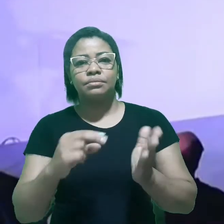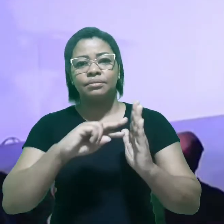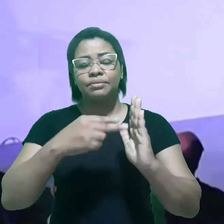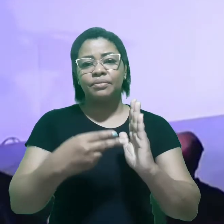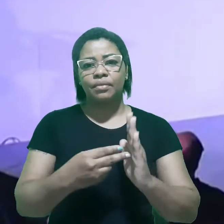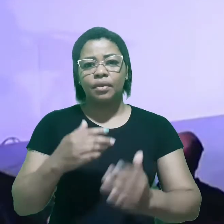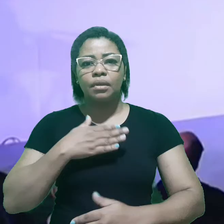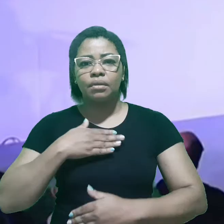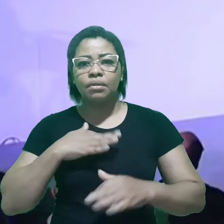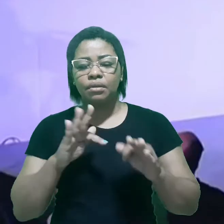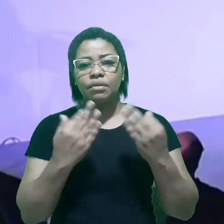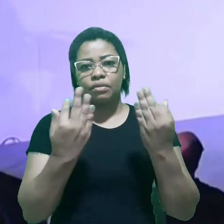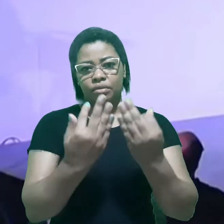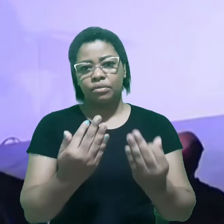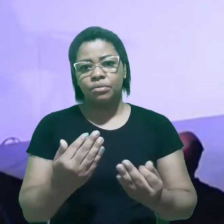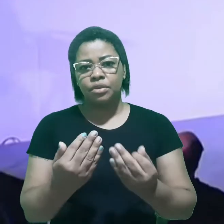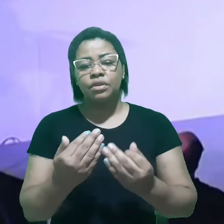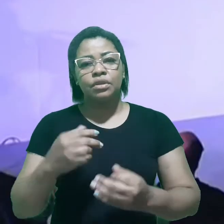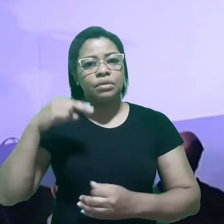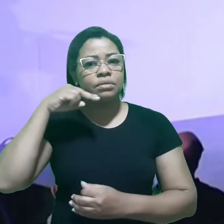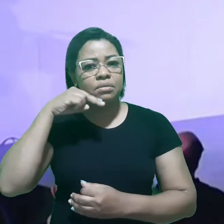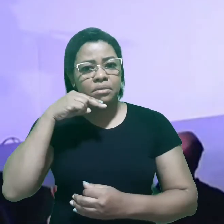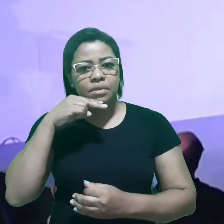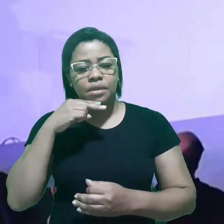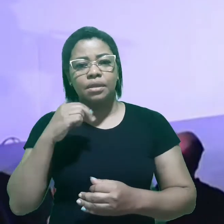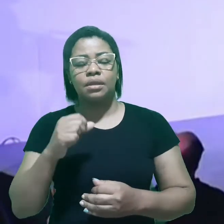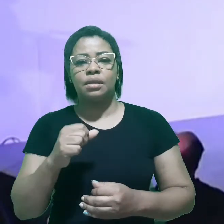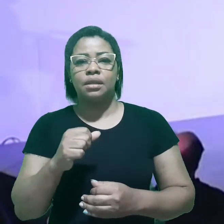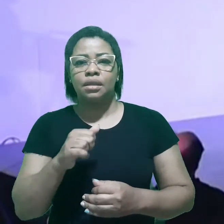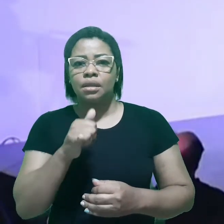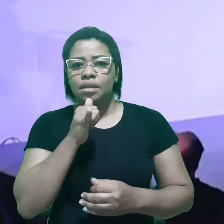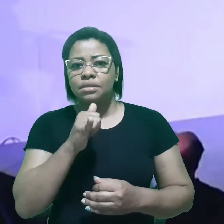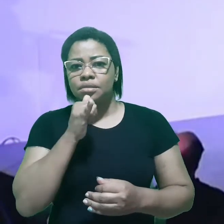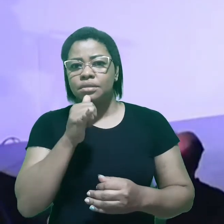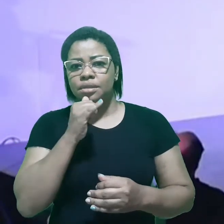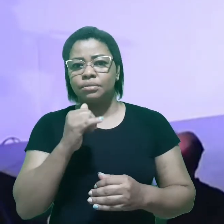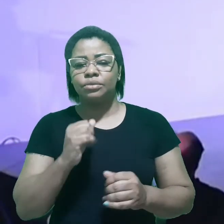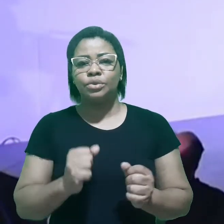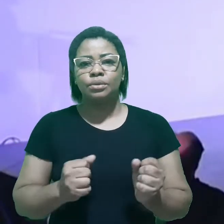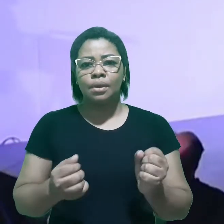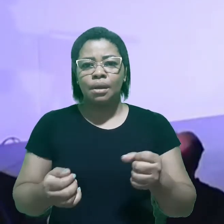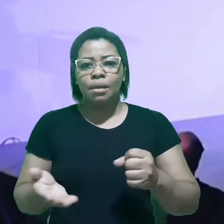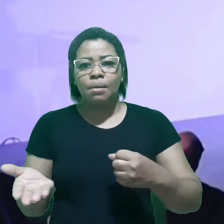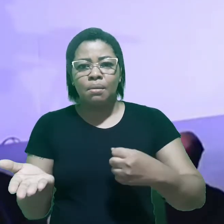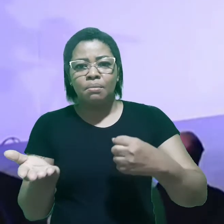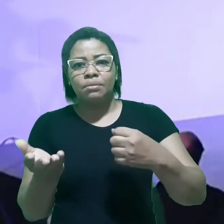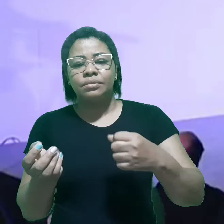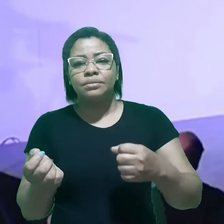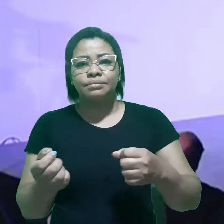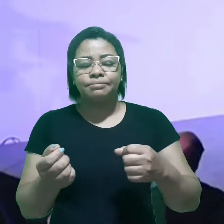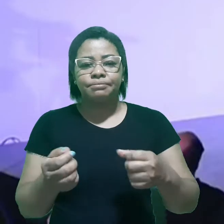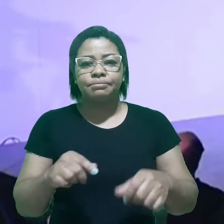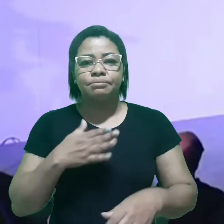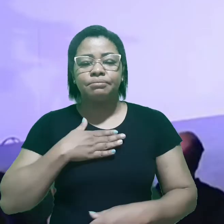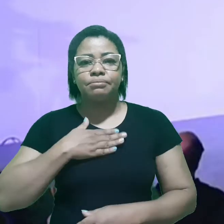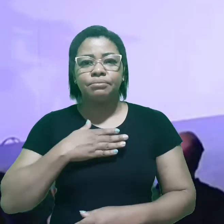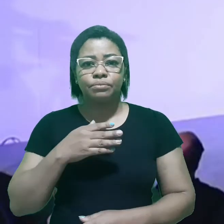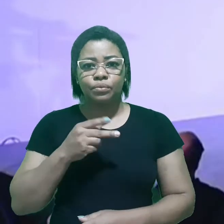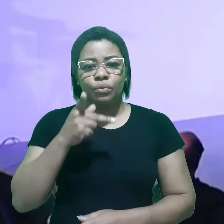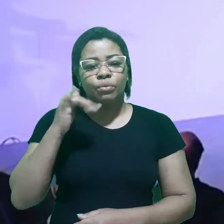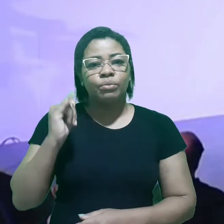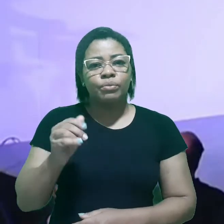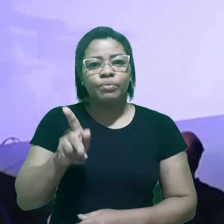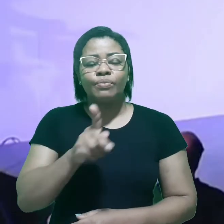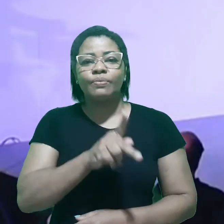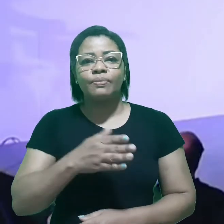convencional de classe média. Meu pai era professor. Minha mãe é administradora. Então tínhamos, como era